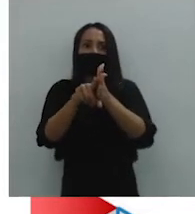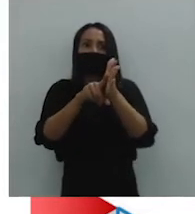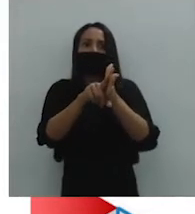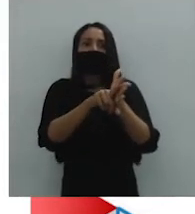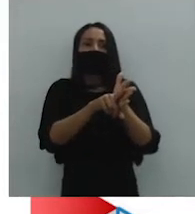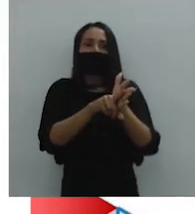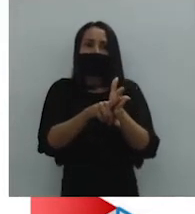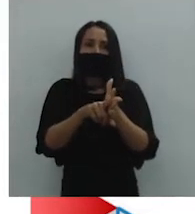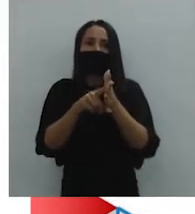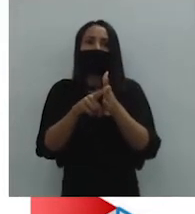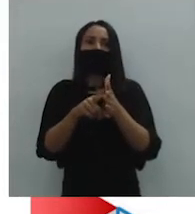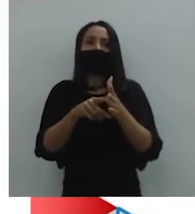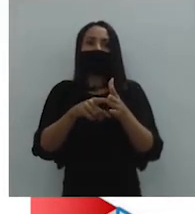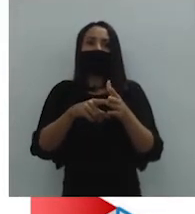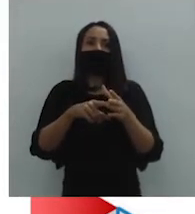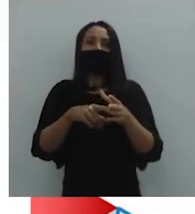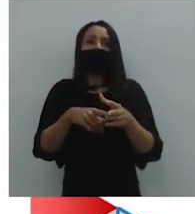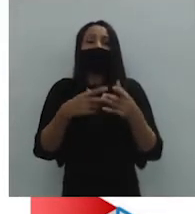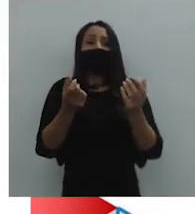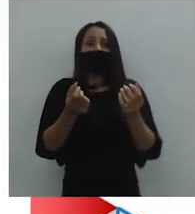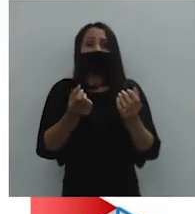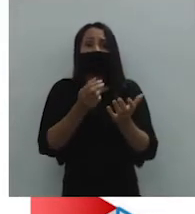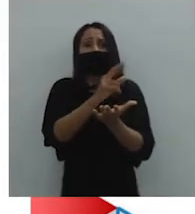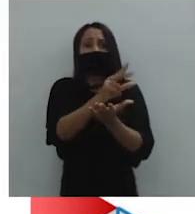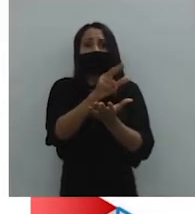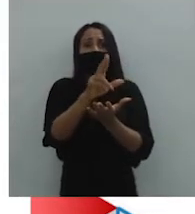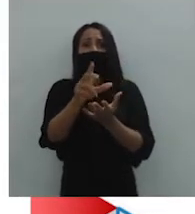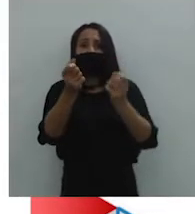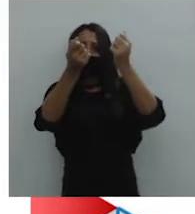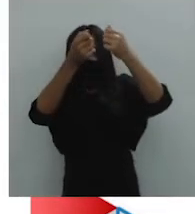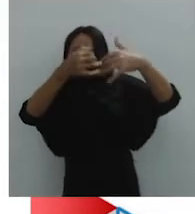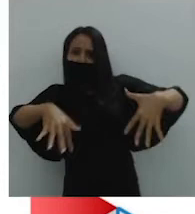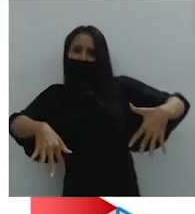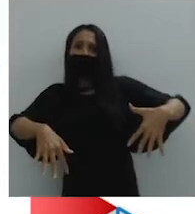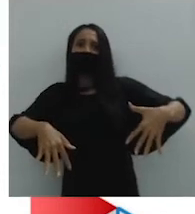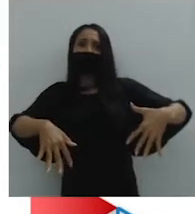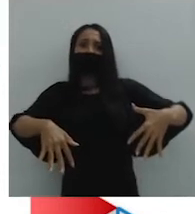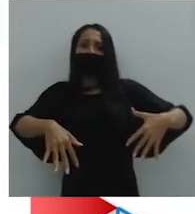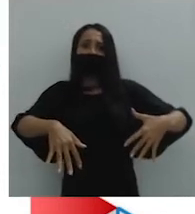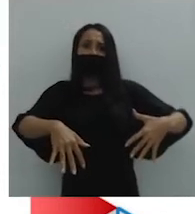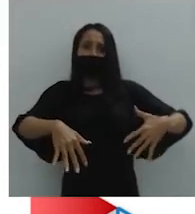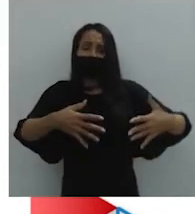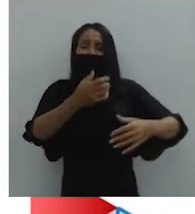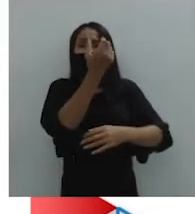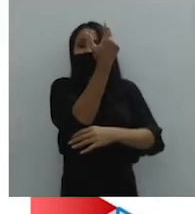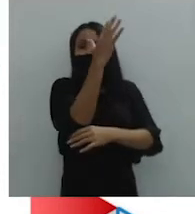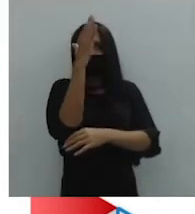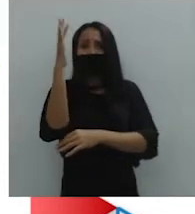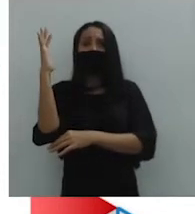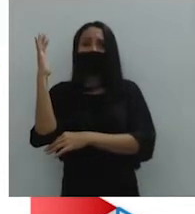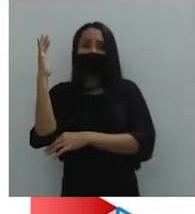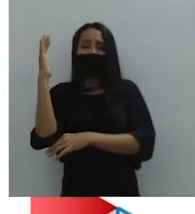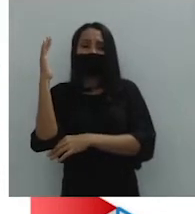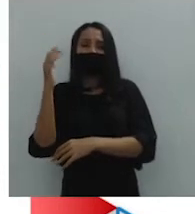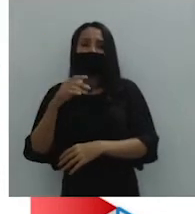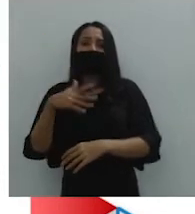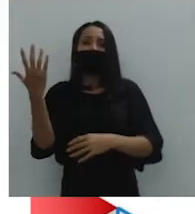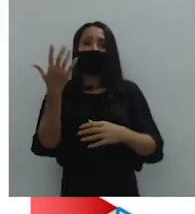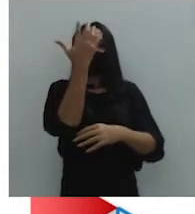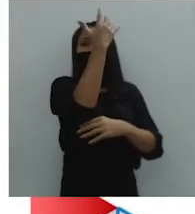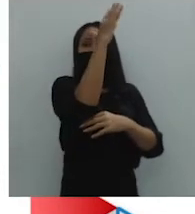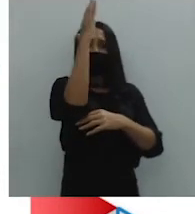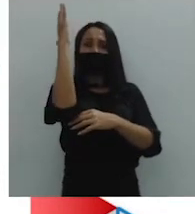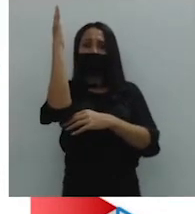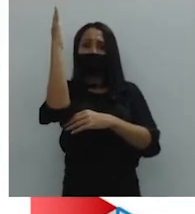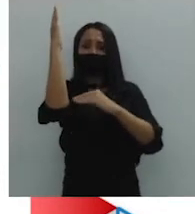exploração e muitas delas são prejudiciais ao meio ambiente, né? Aquela questão do